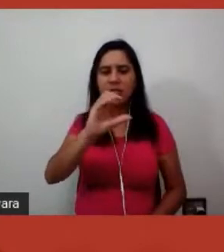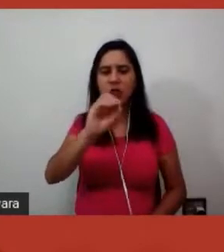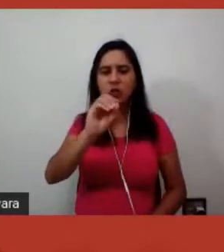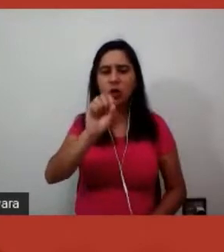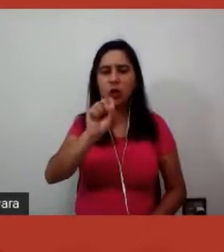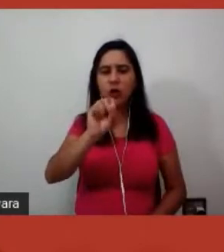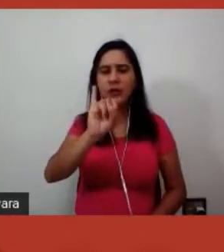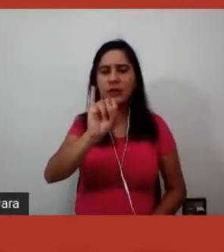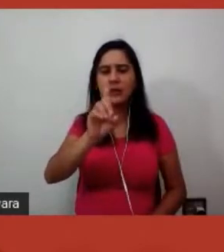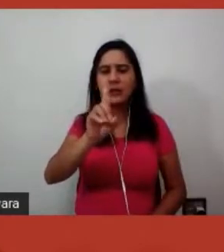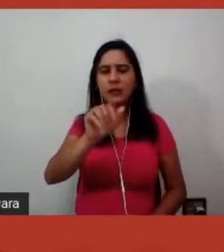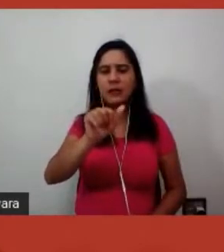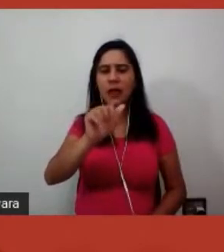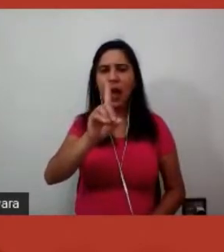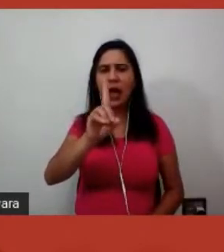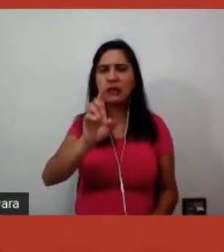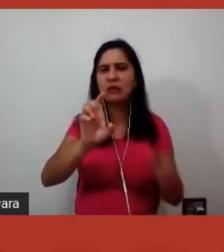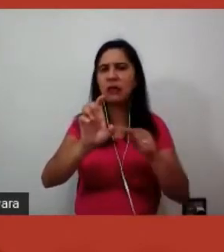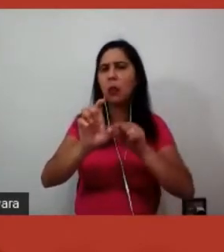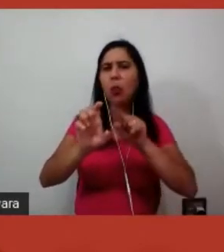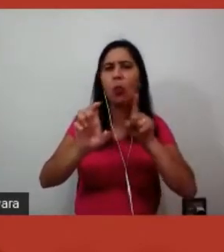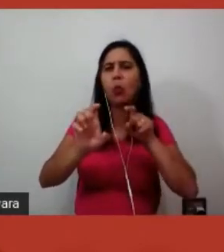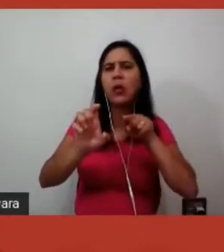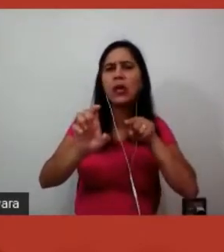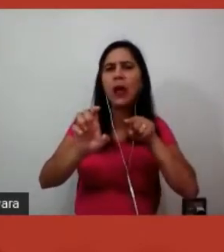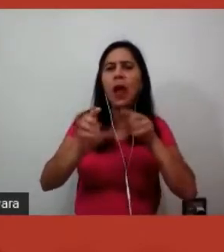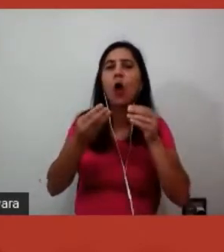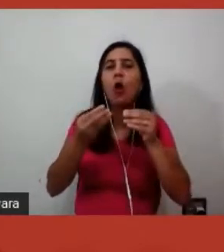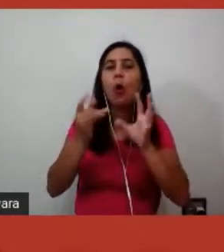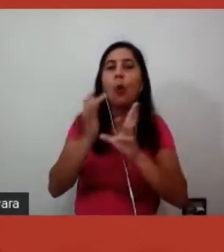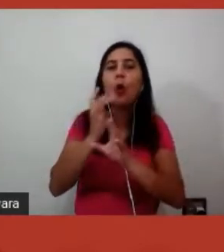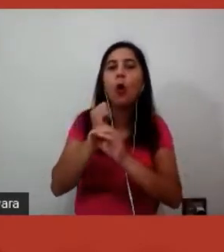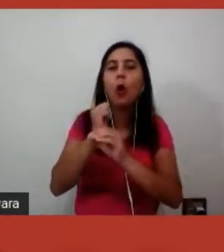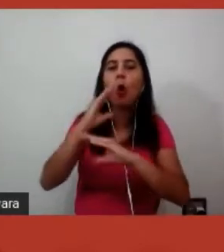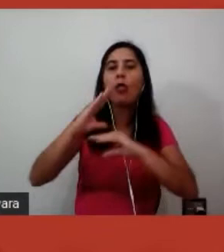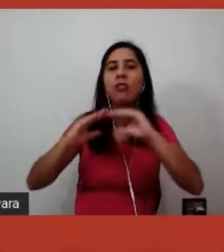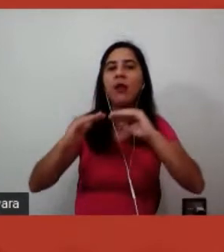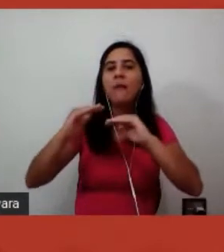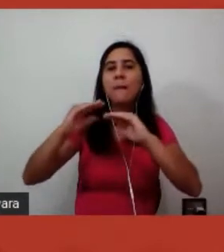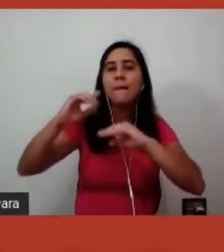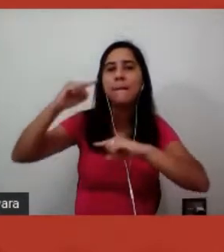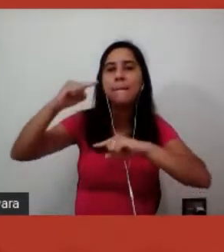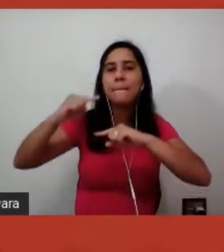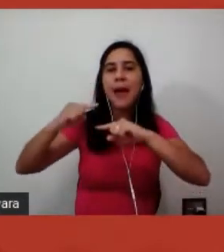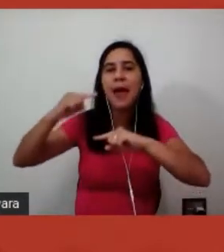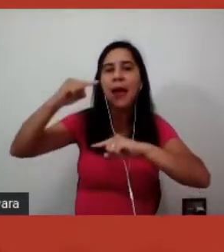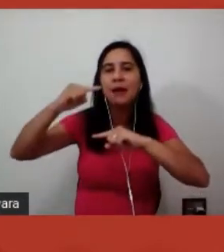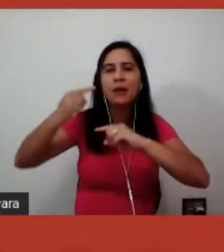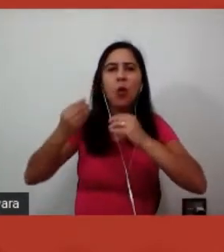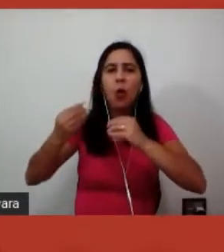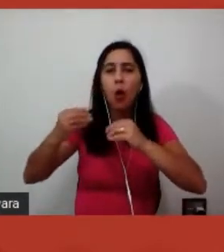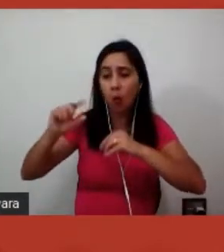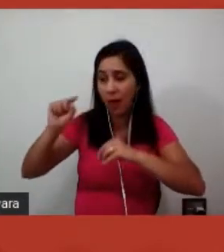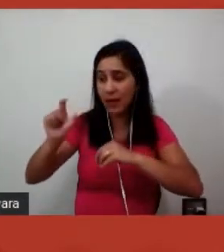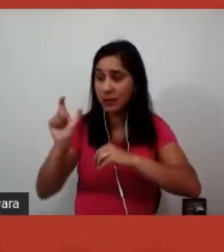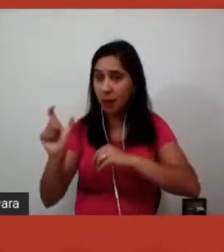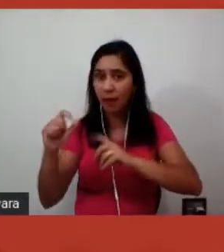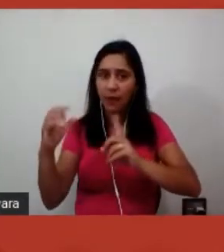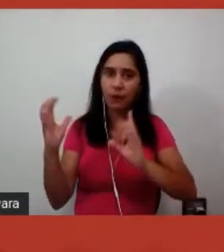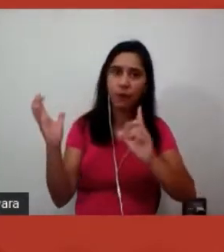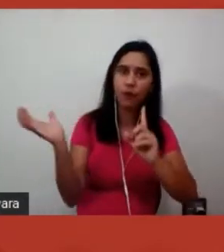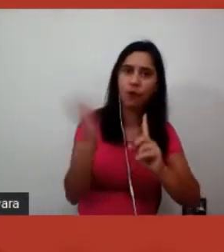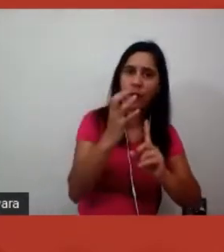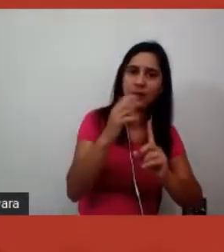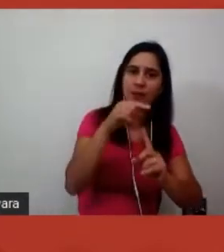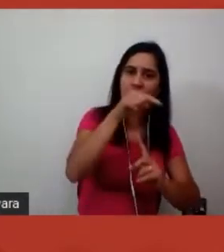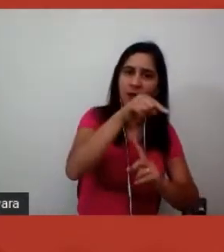gente mede, ou sei lá o quê? Como é que a gente... Como isso influencia o nosso o